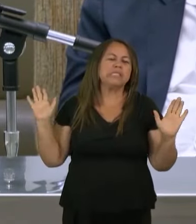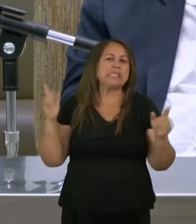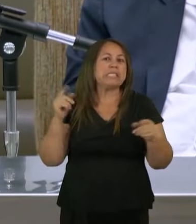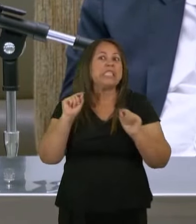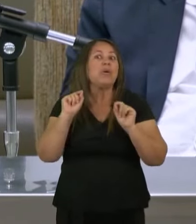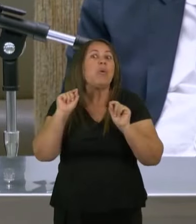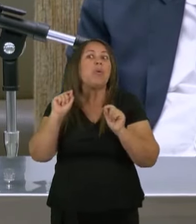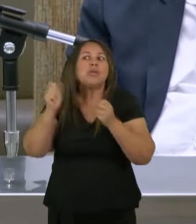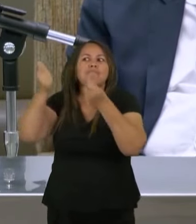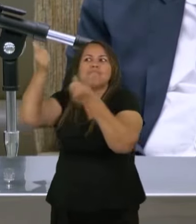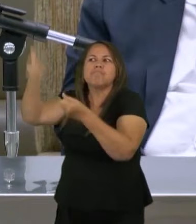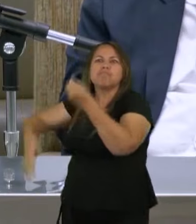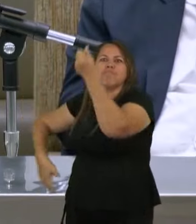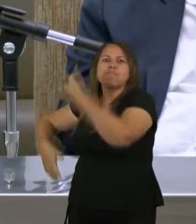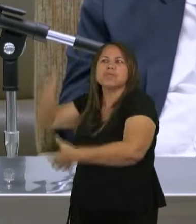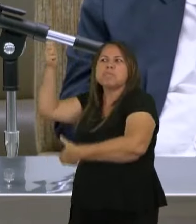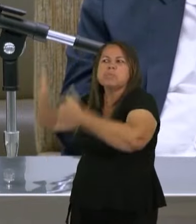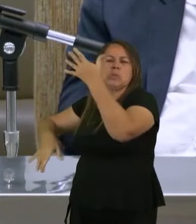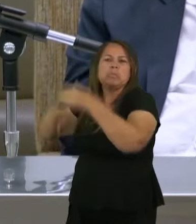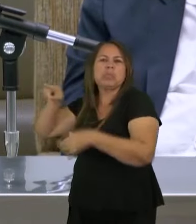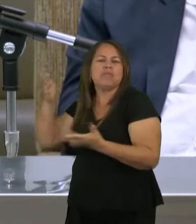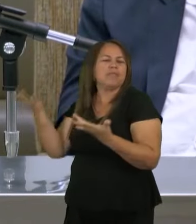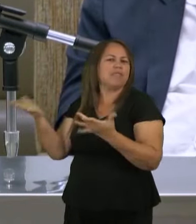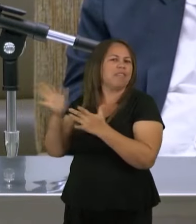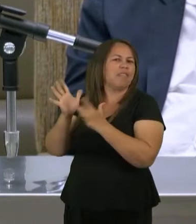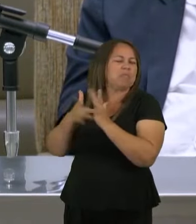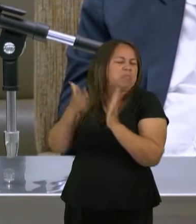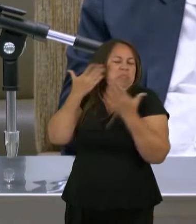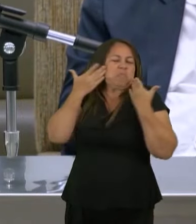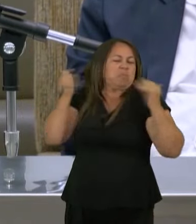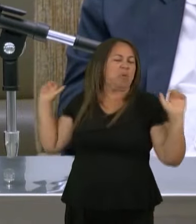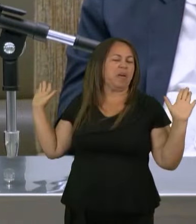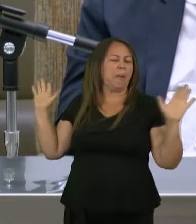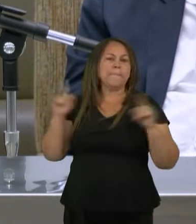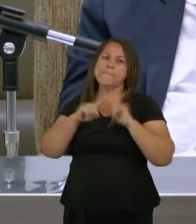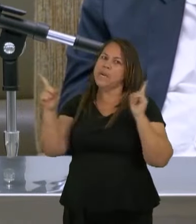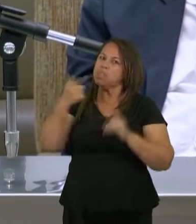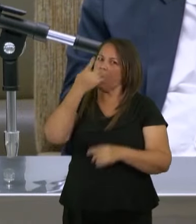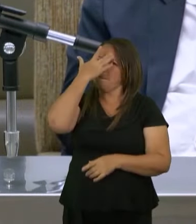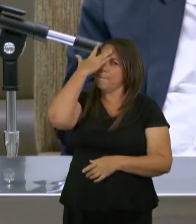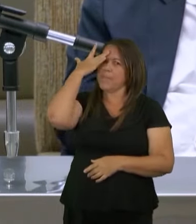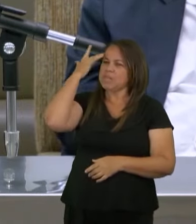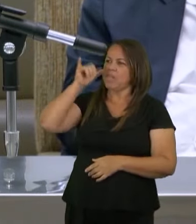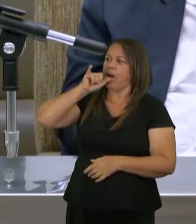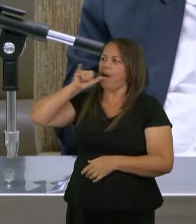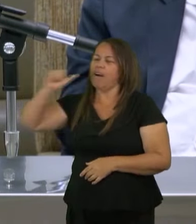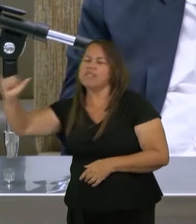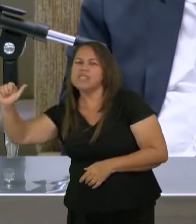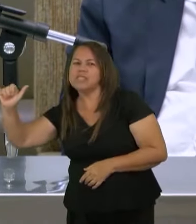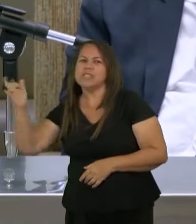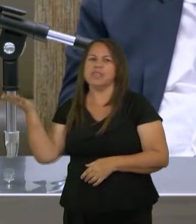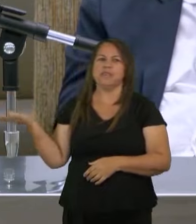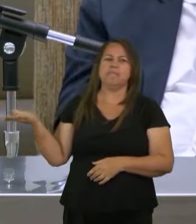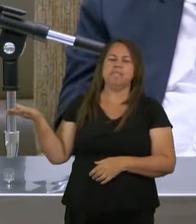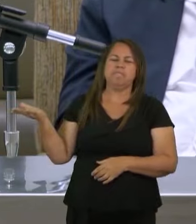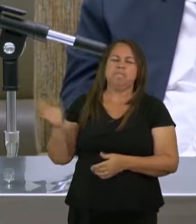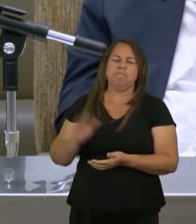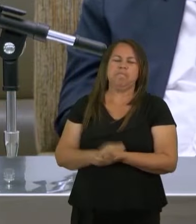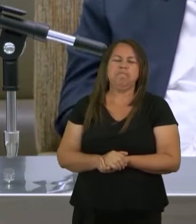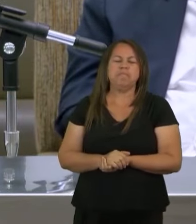que falaram de forma específica sobre Jesus. Mas alguém falou acerca de Jesus para aquela